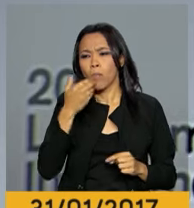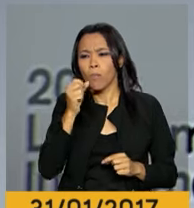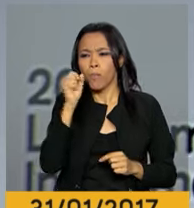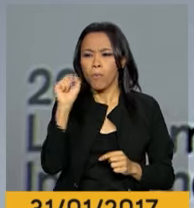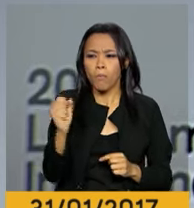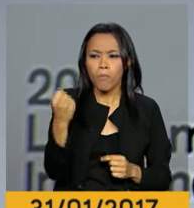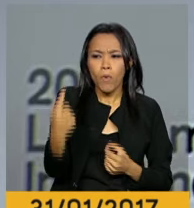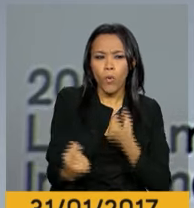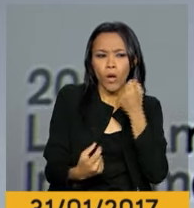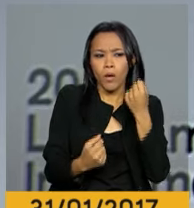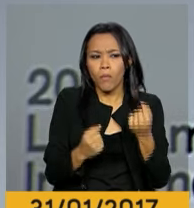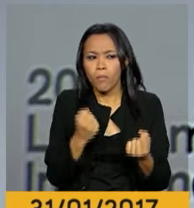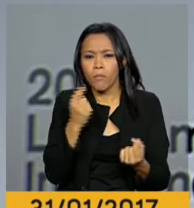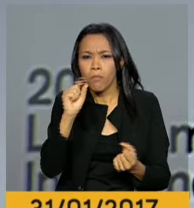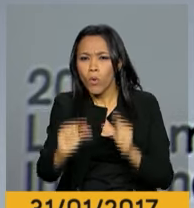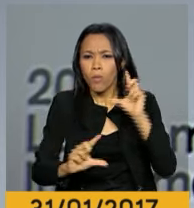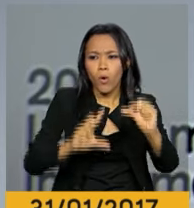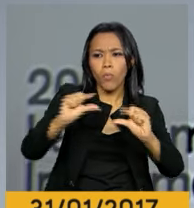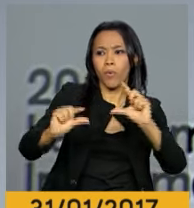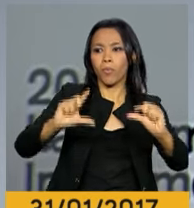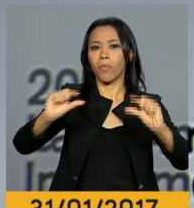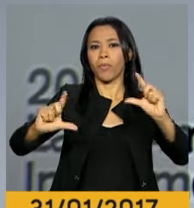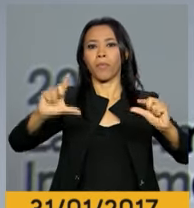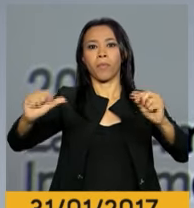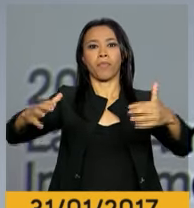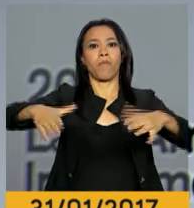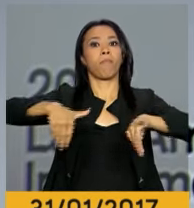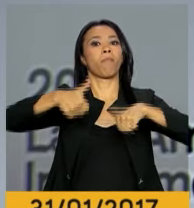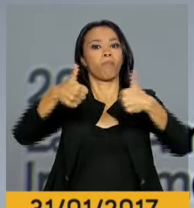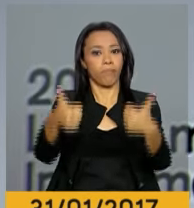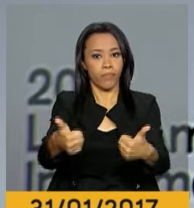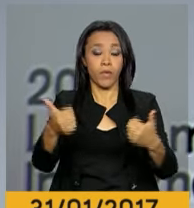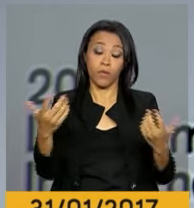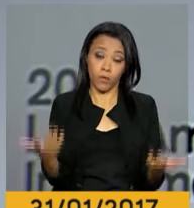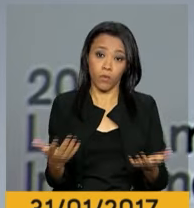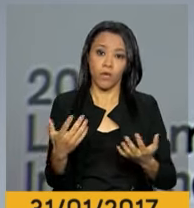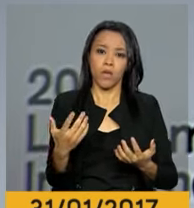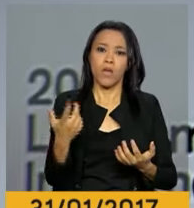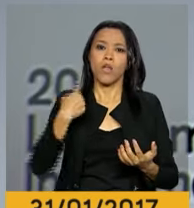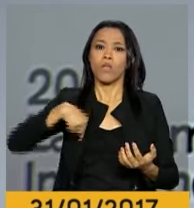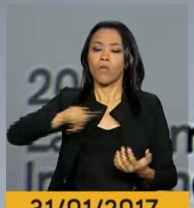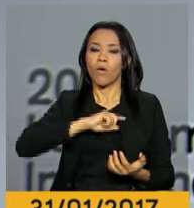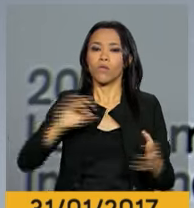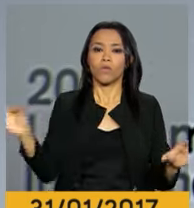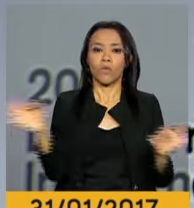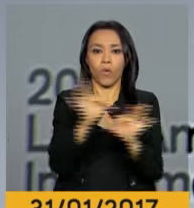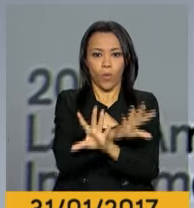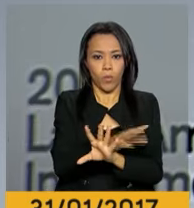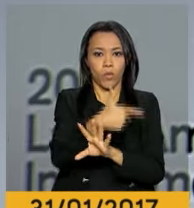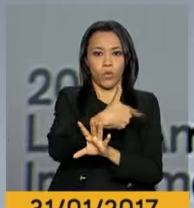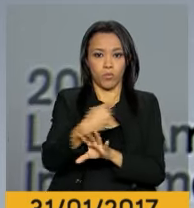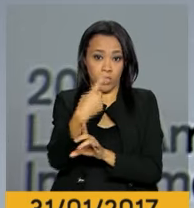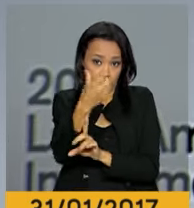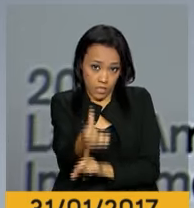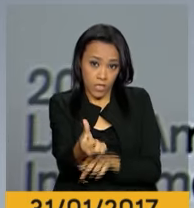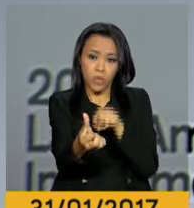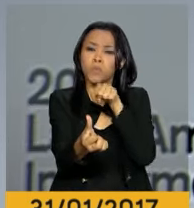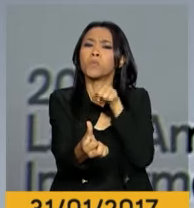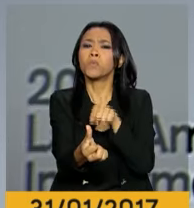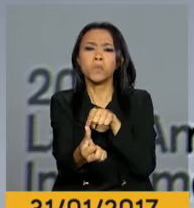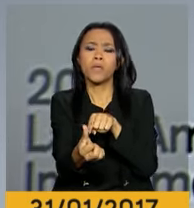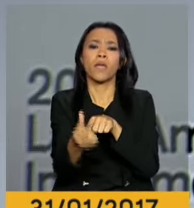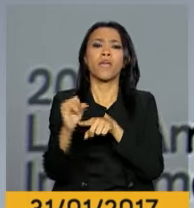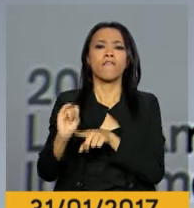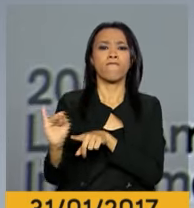resultados desse trabalho eh nós fechamos 2016 já disse com a inflação